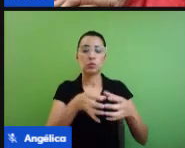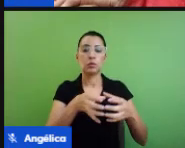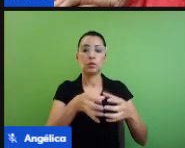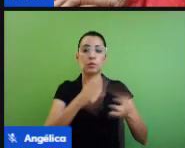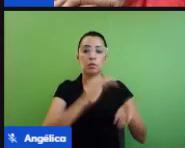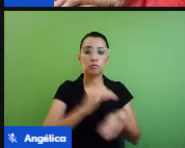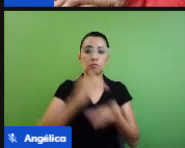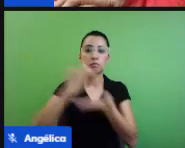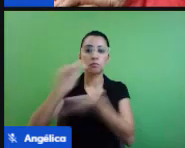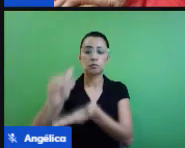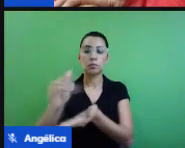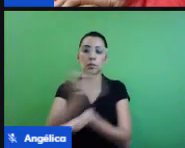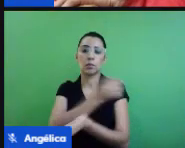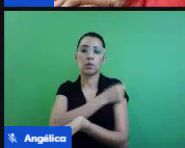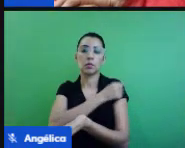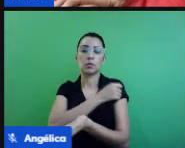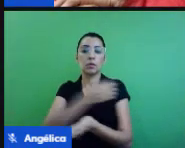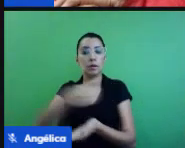casa.